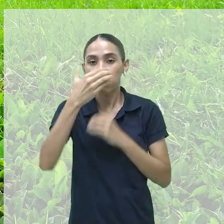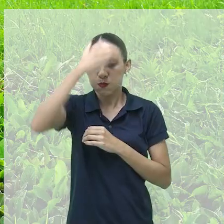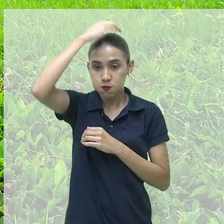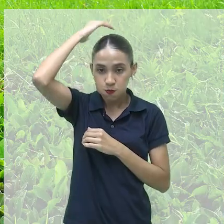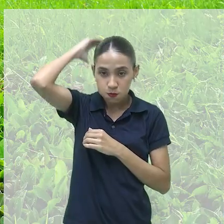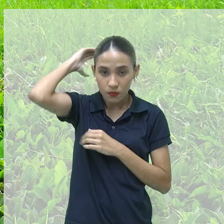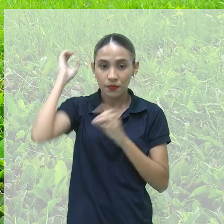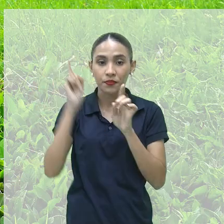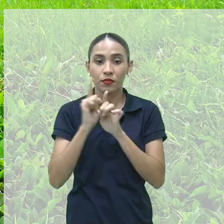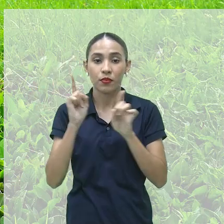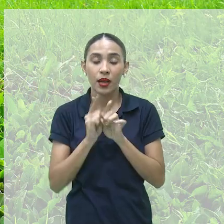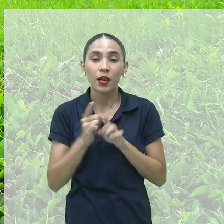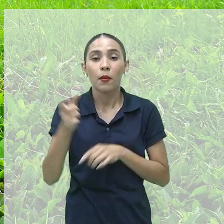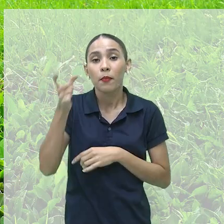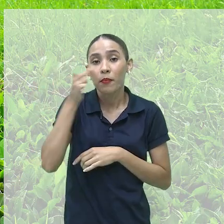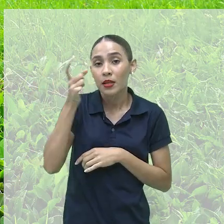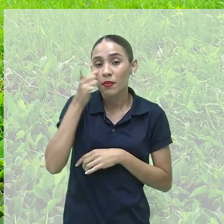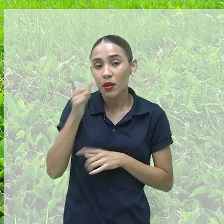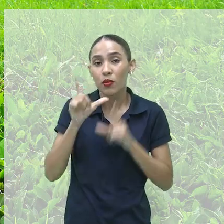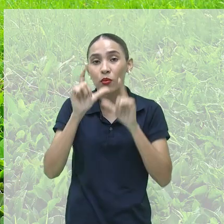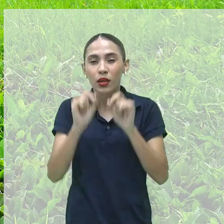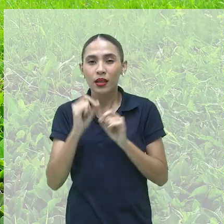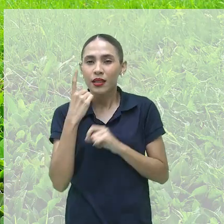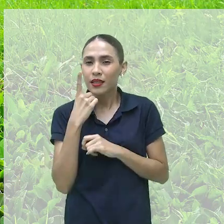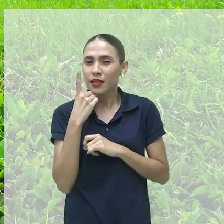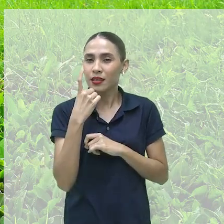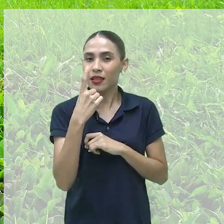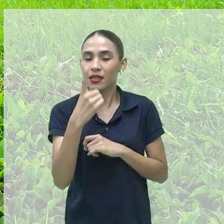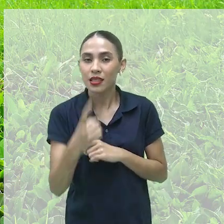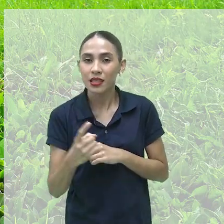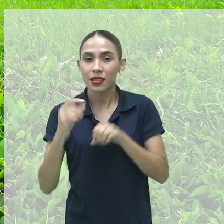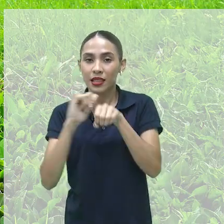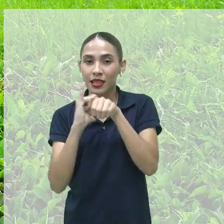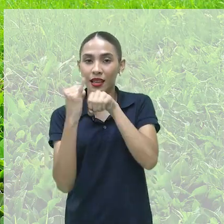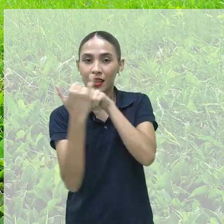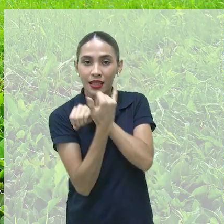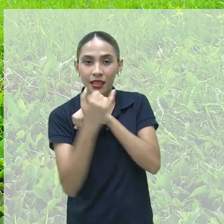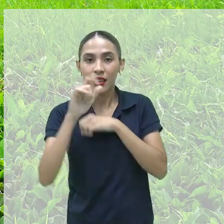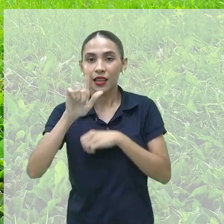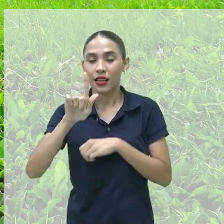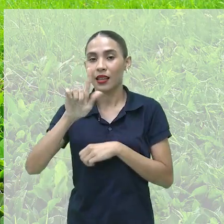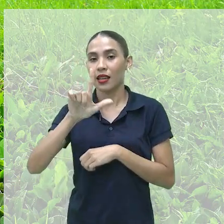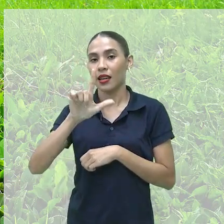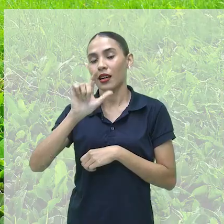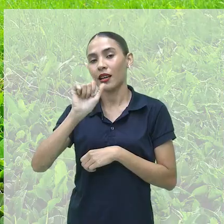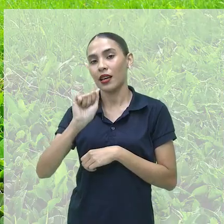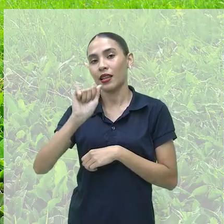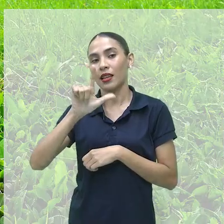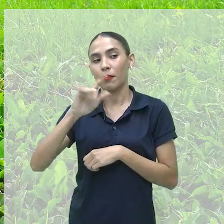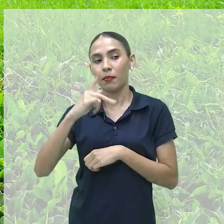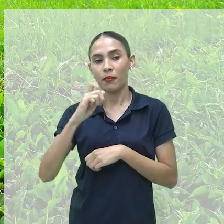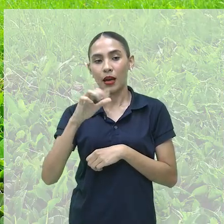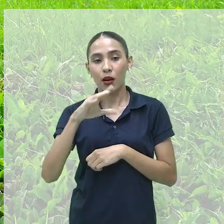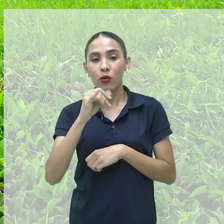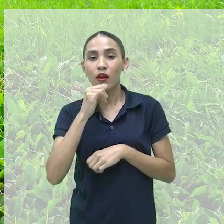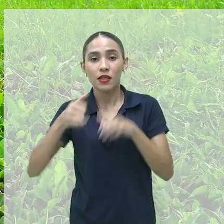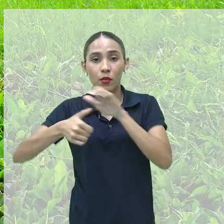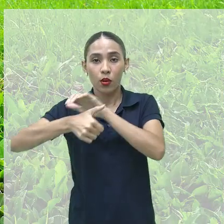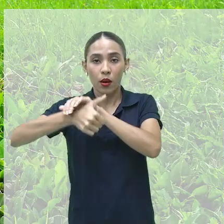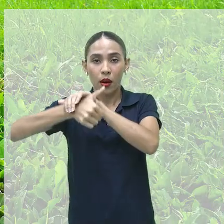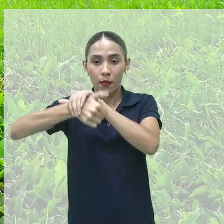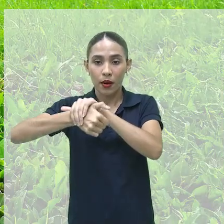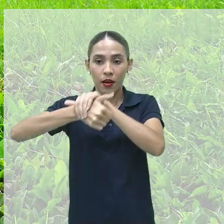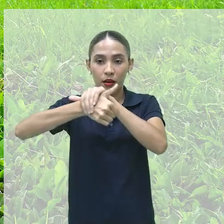como Darwin, né, o Charles Darwin, que observou algo intrigante na ilha de Galápagos, onde ele pôde observar espécies como